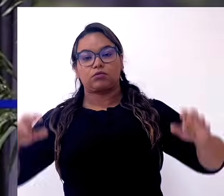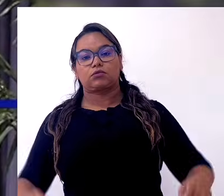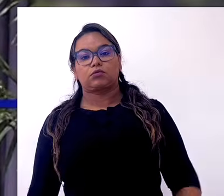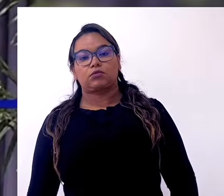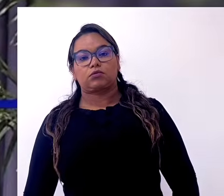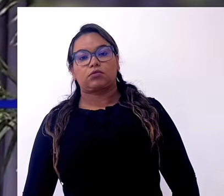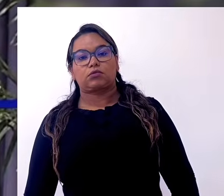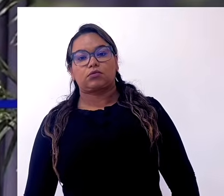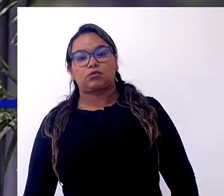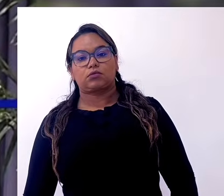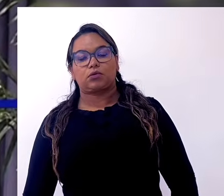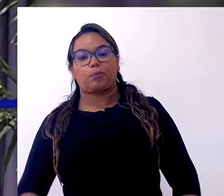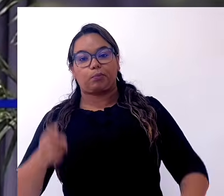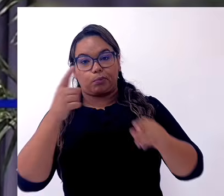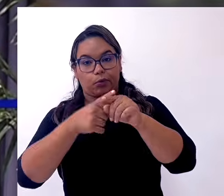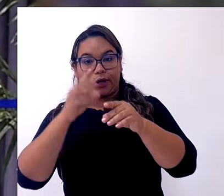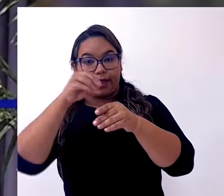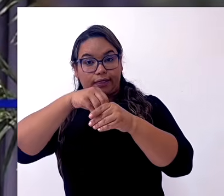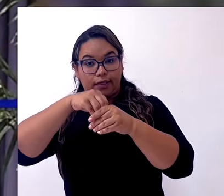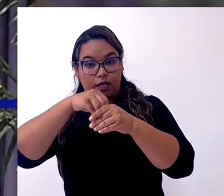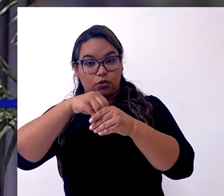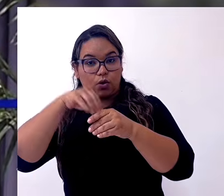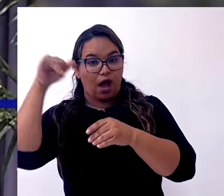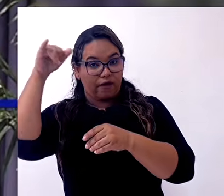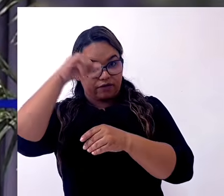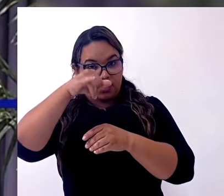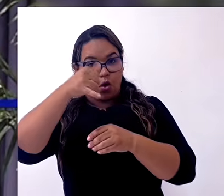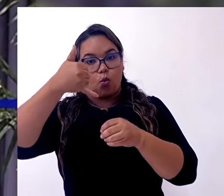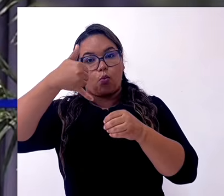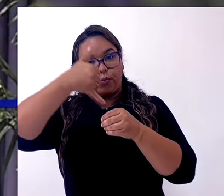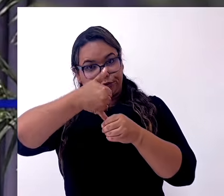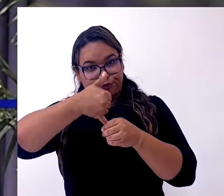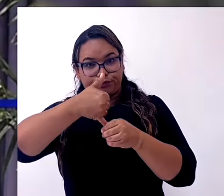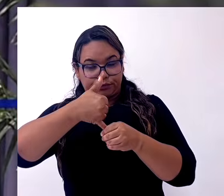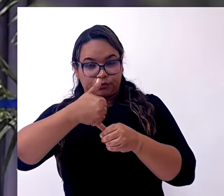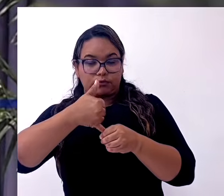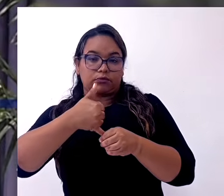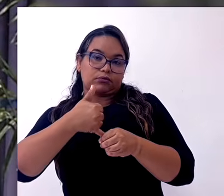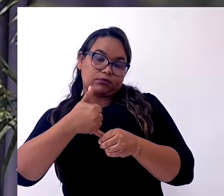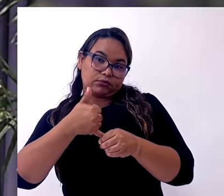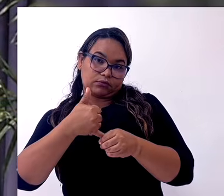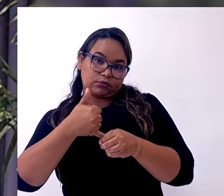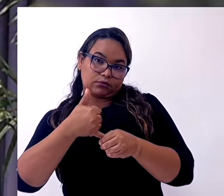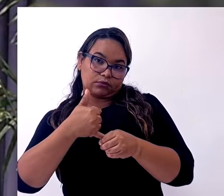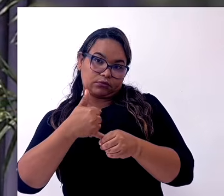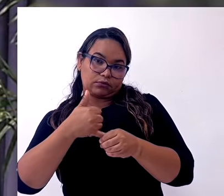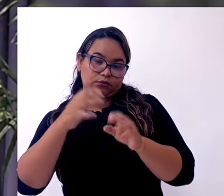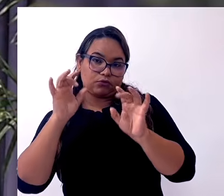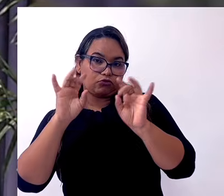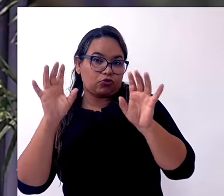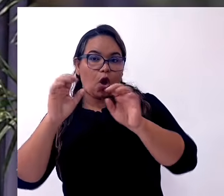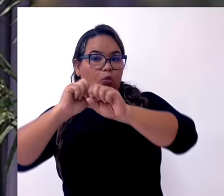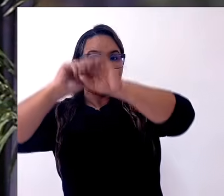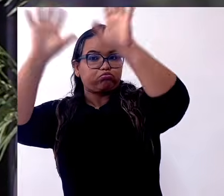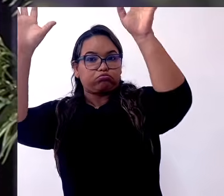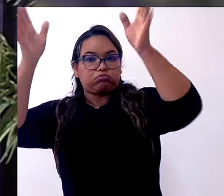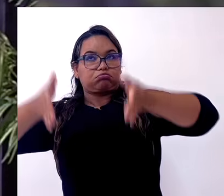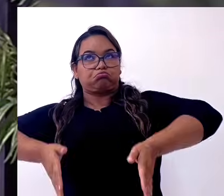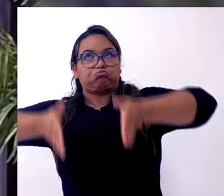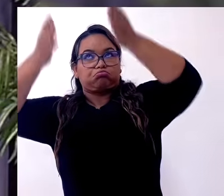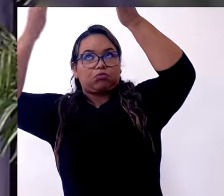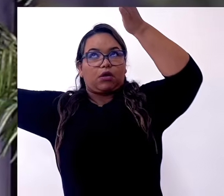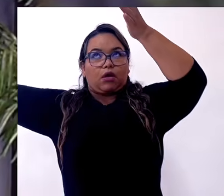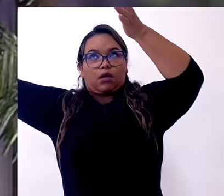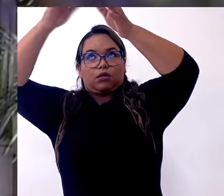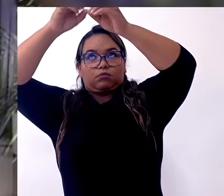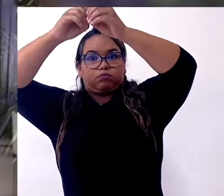As testemunhas disseram que ouviram dispositivos secundários. Bang, bang, bang, bang. Uma série de explosões, então esses